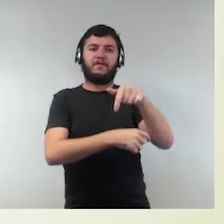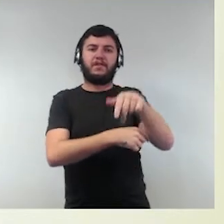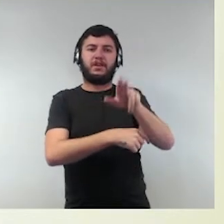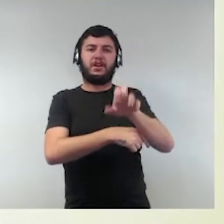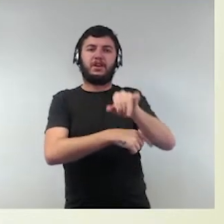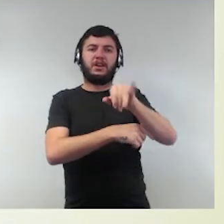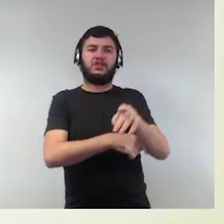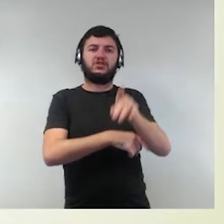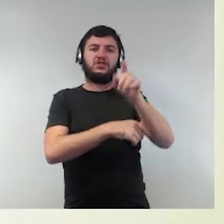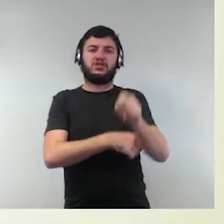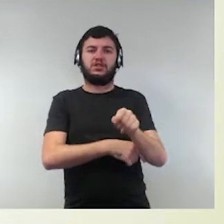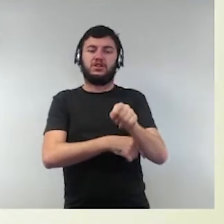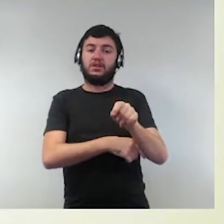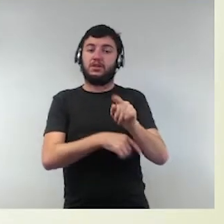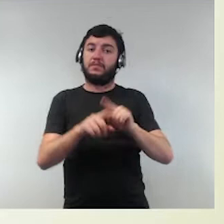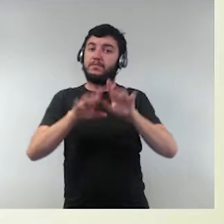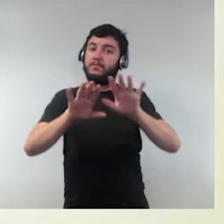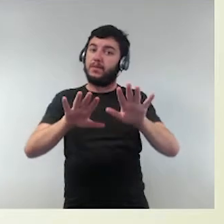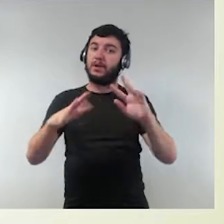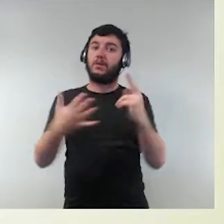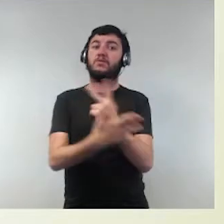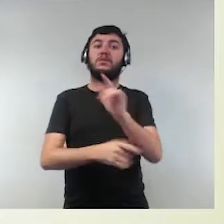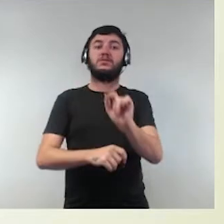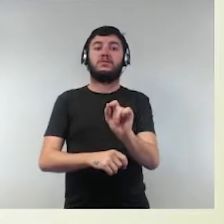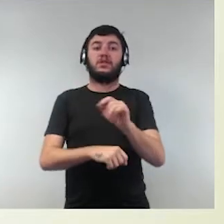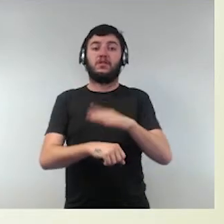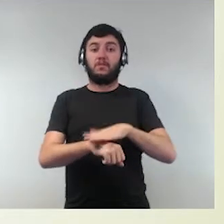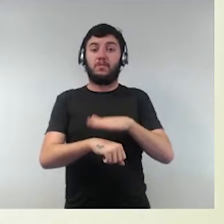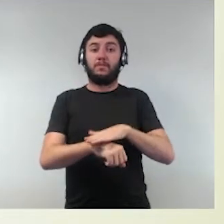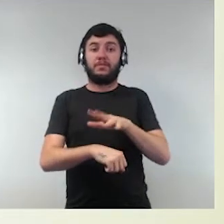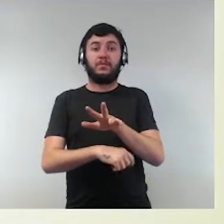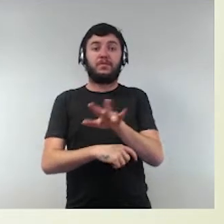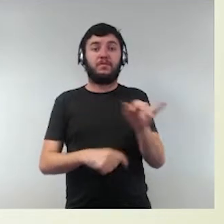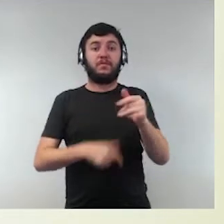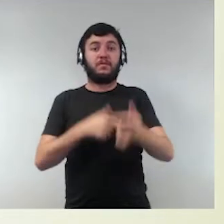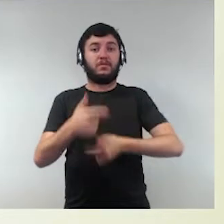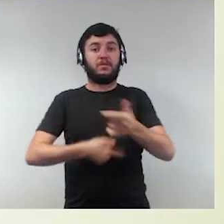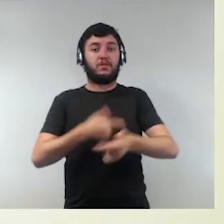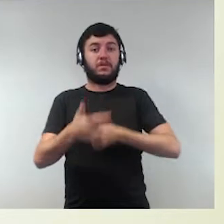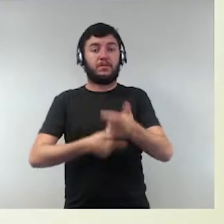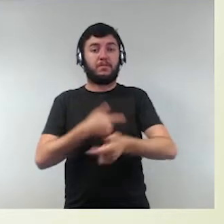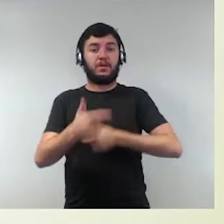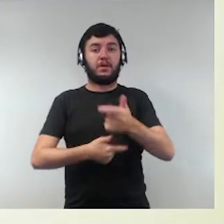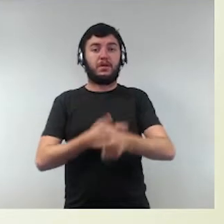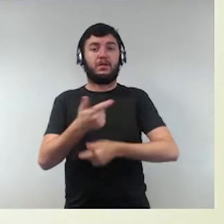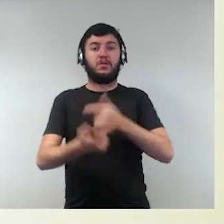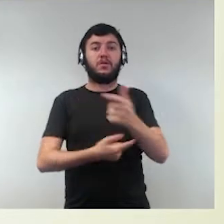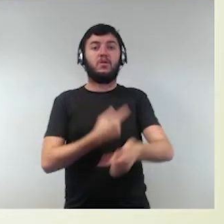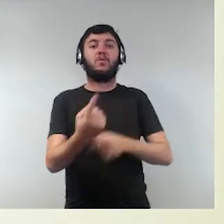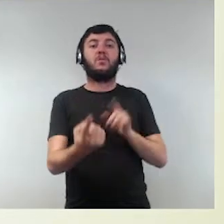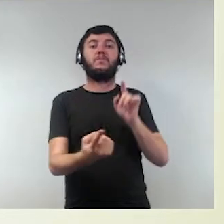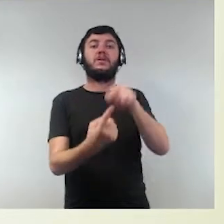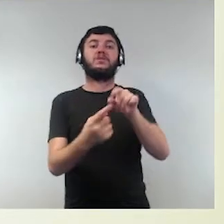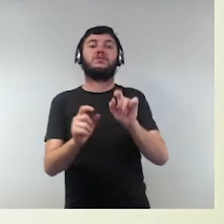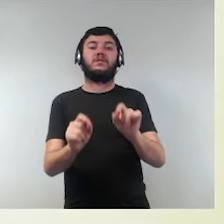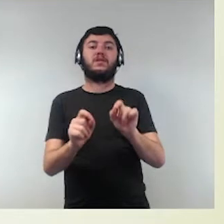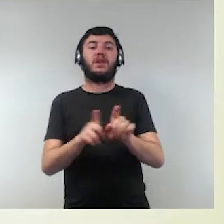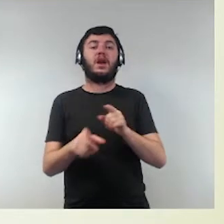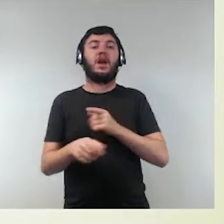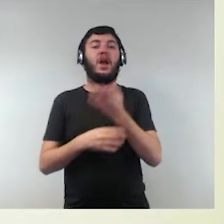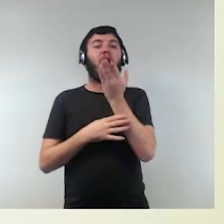momento que tem que ser feito um trabalho para arrecadação de